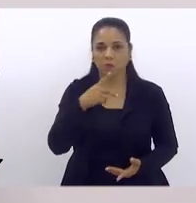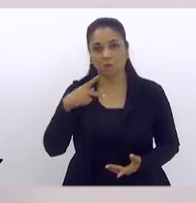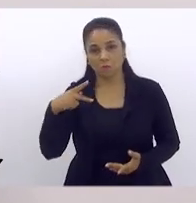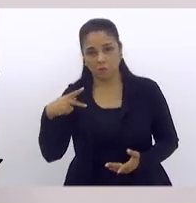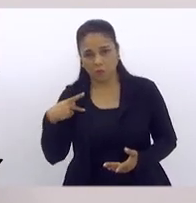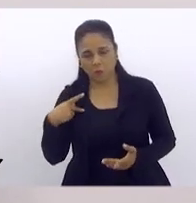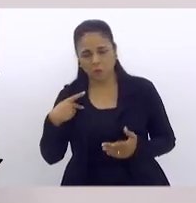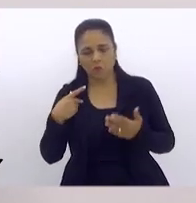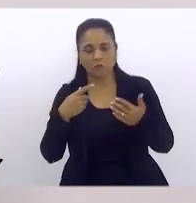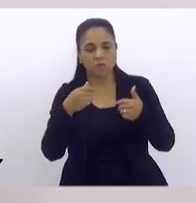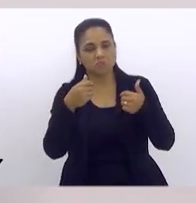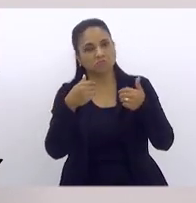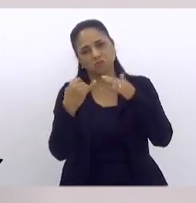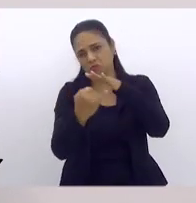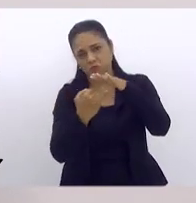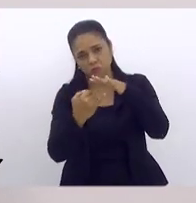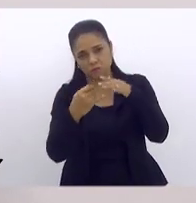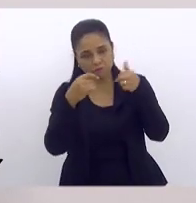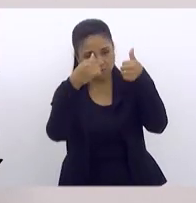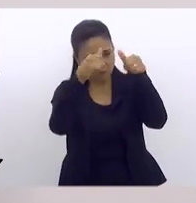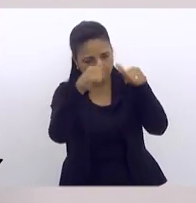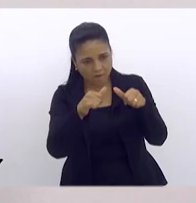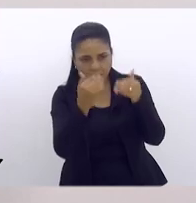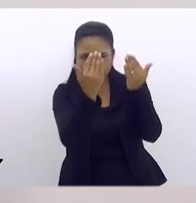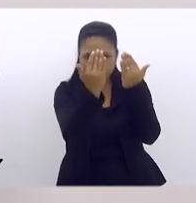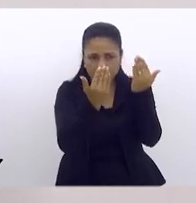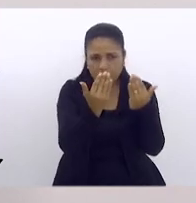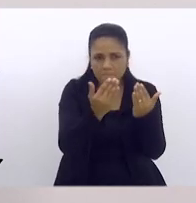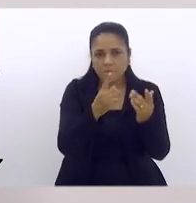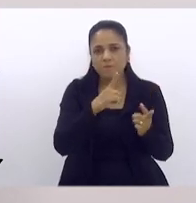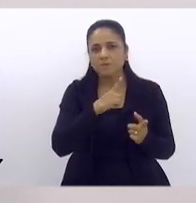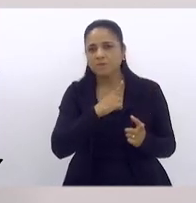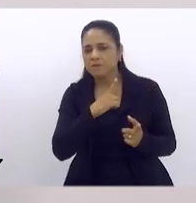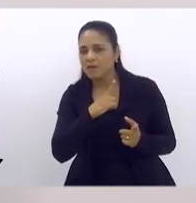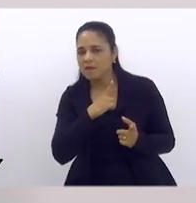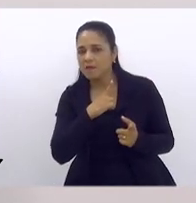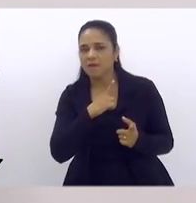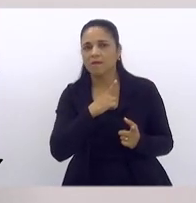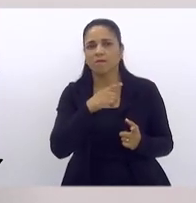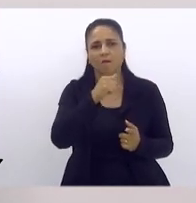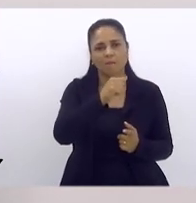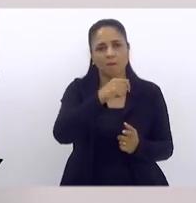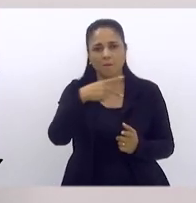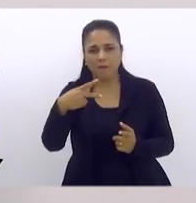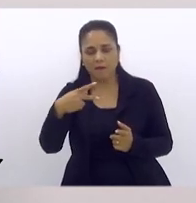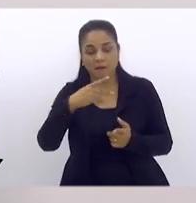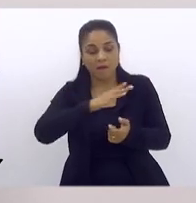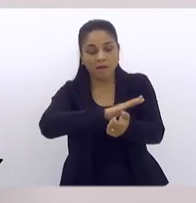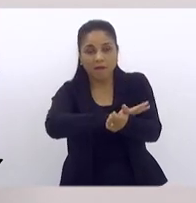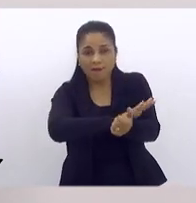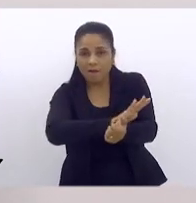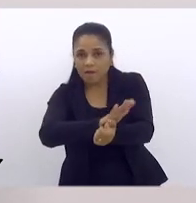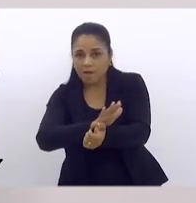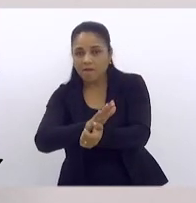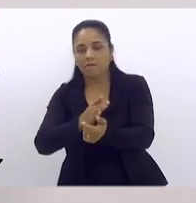avaliação aquele aplicativo não contém critérios discriminatórios